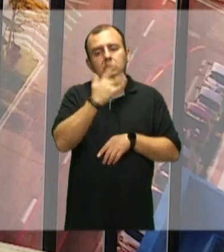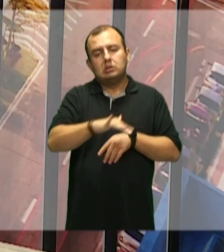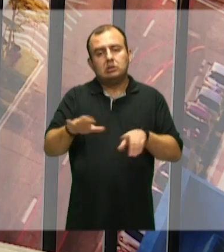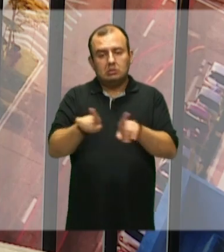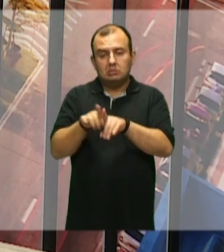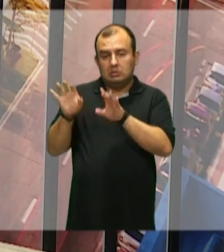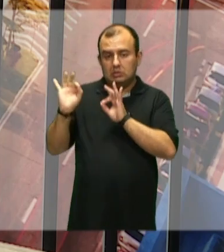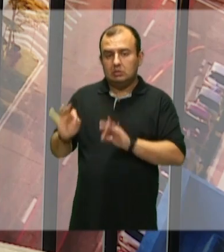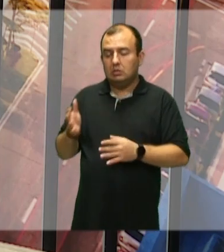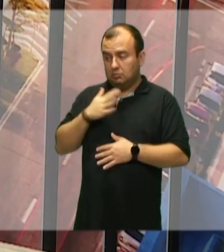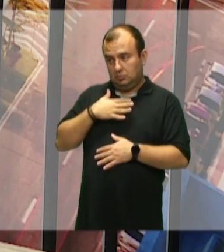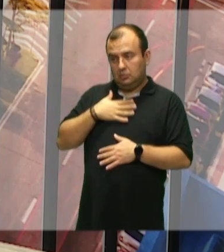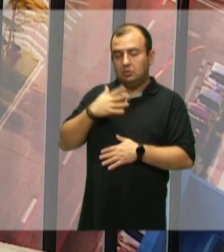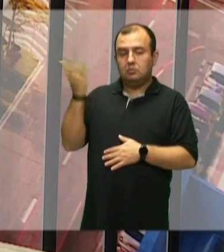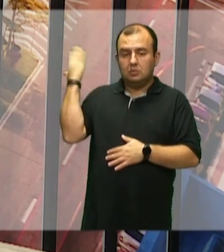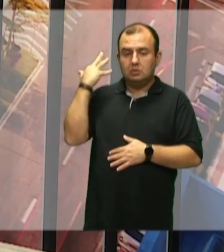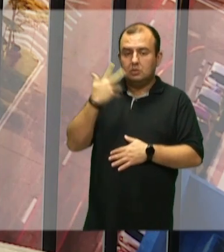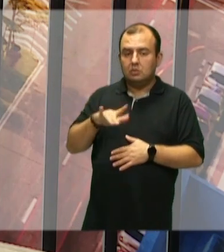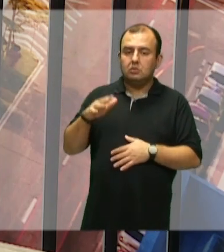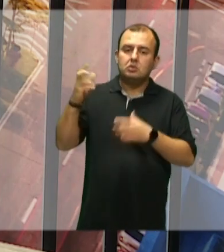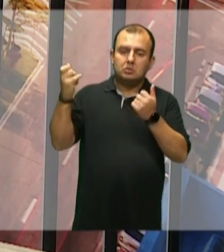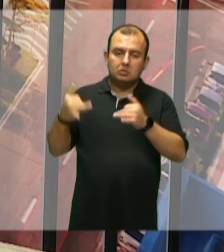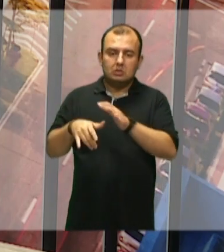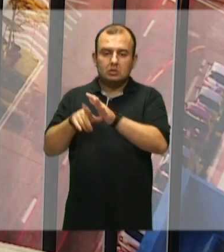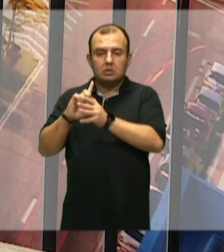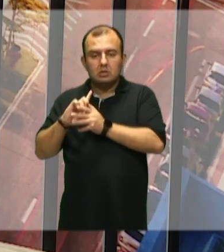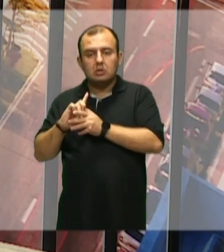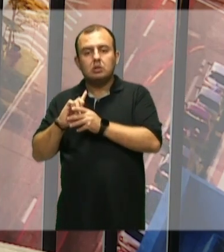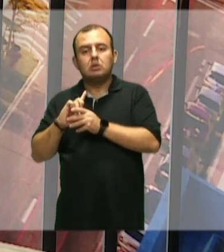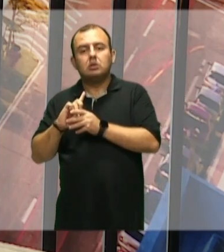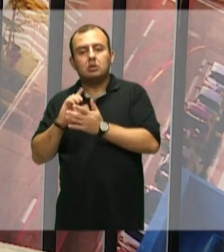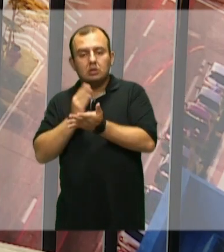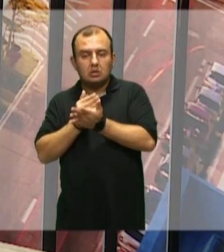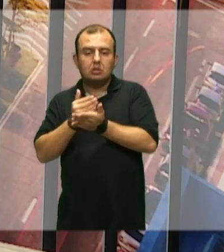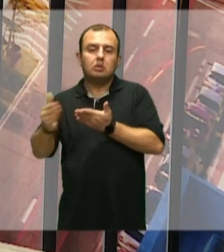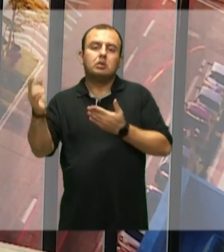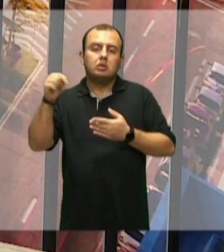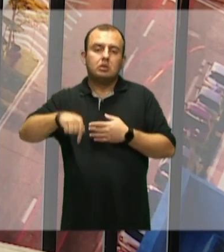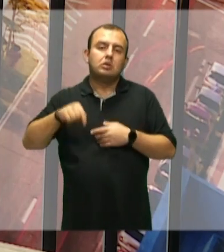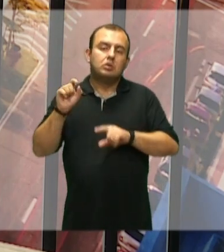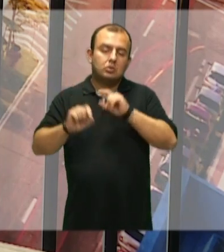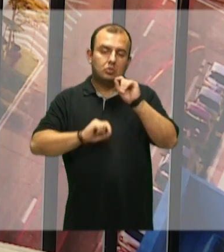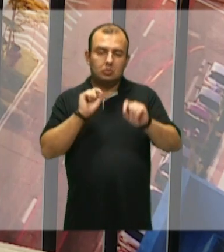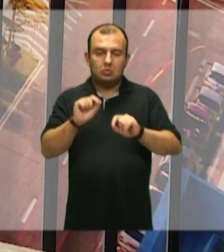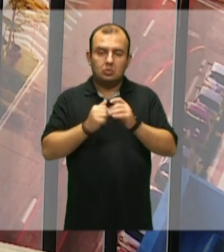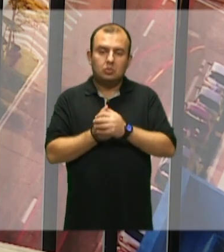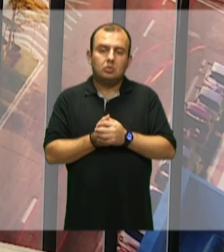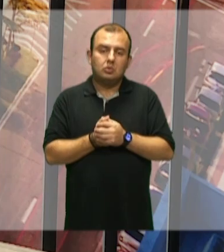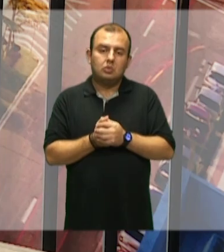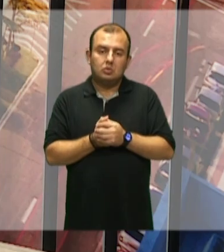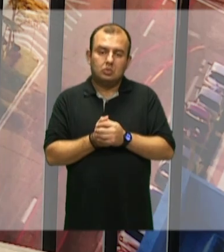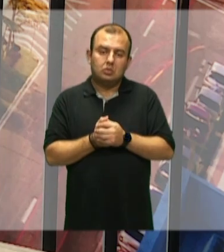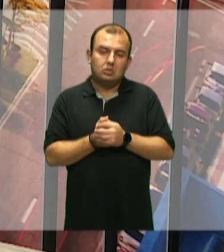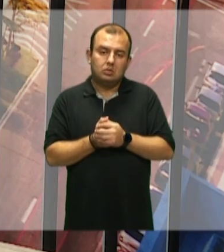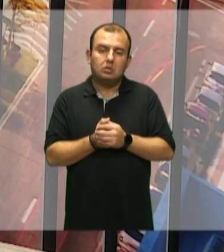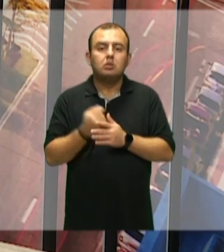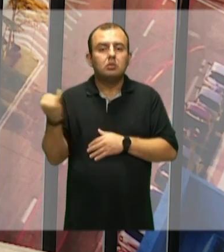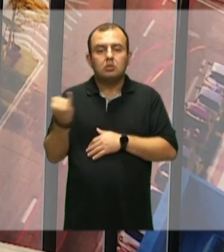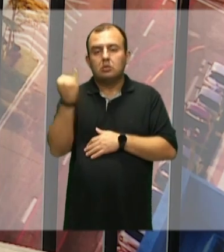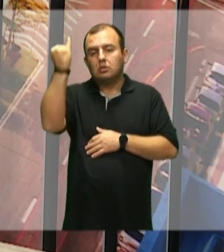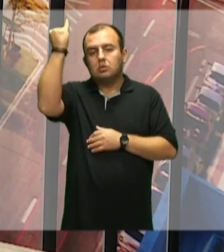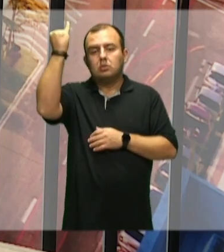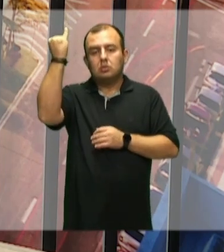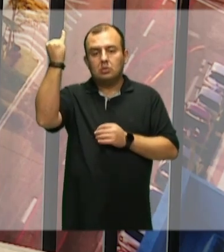foi muito importante na minha, inclusive. Eu até comentava contigo um pouquinho antes da gente começar aqui, que como é